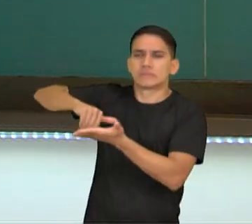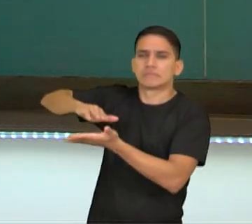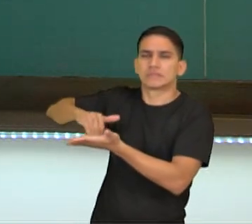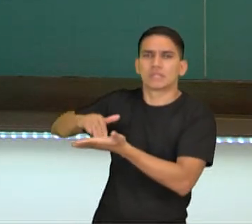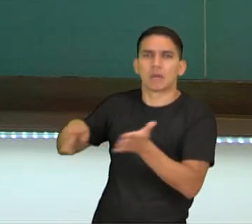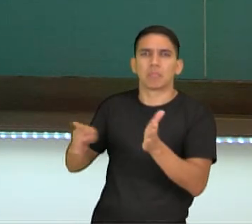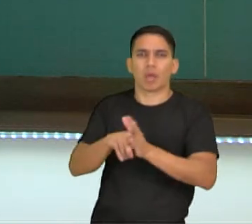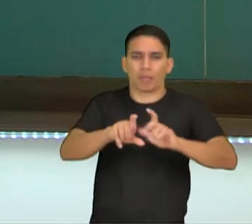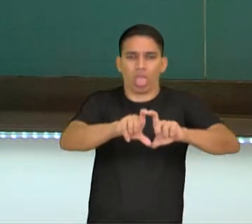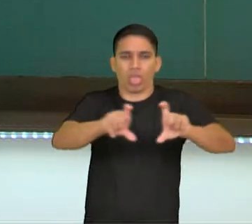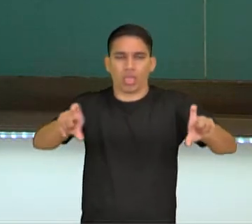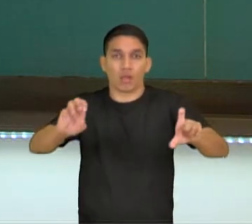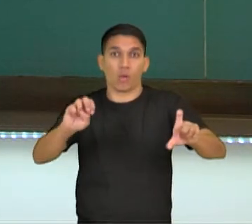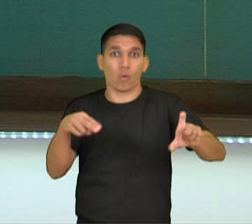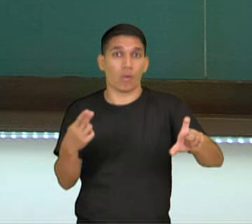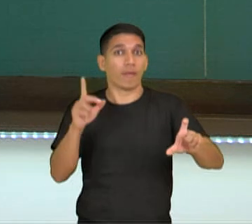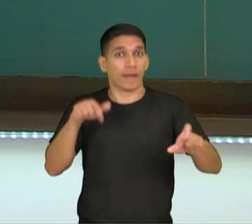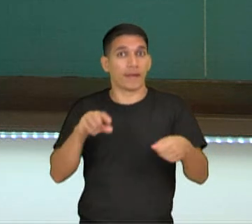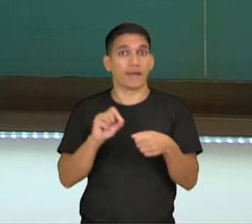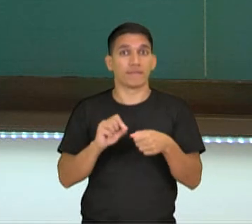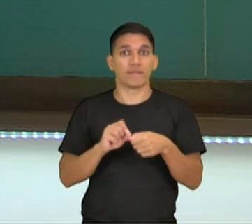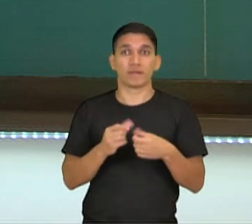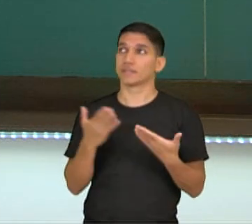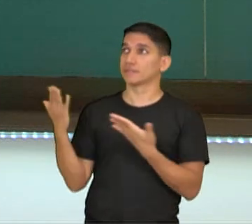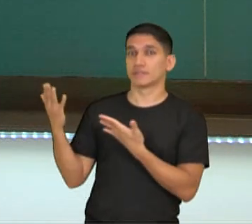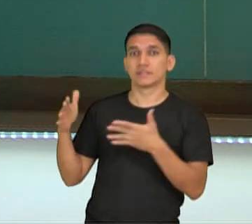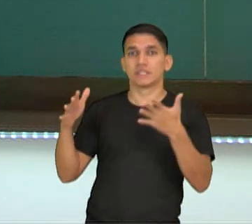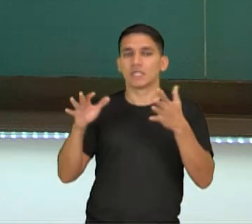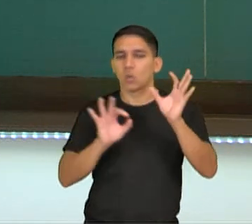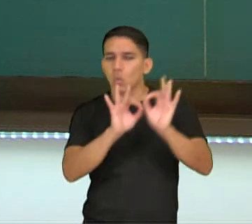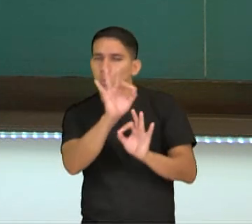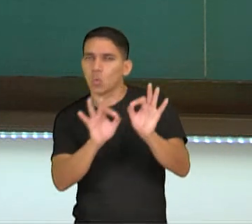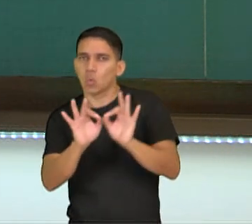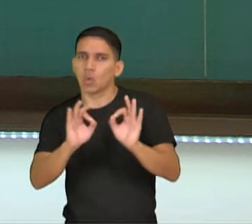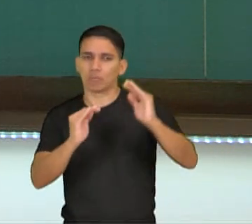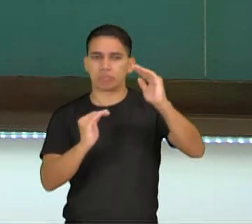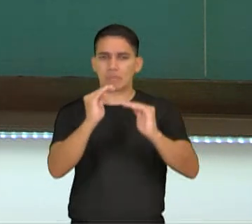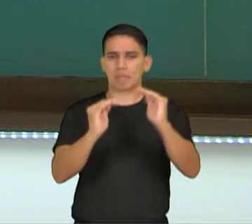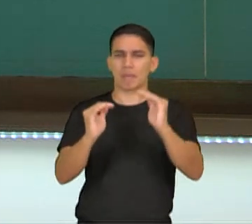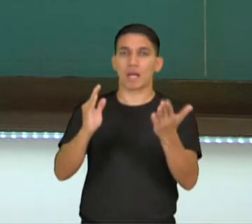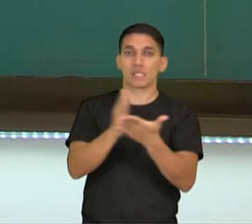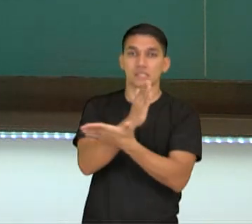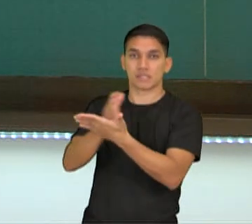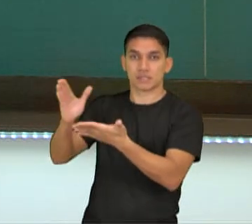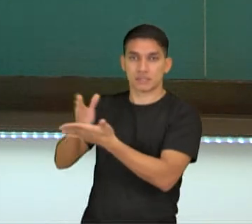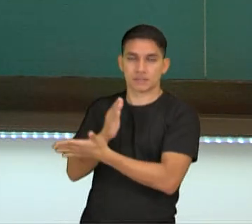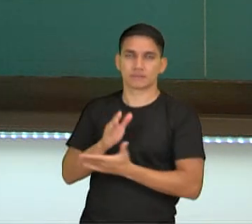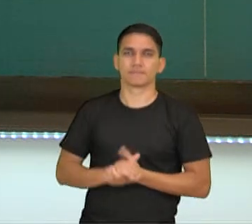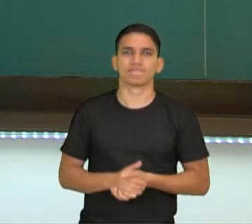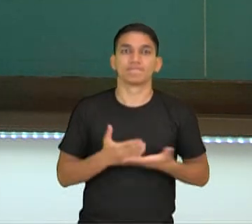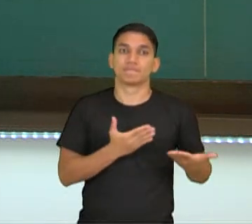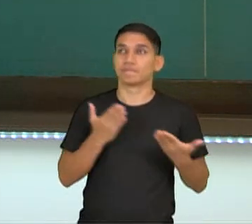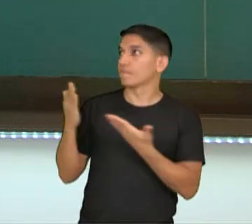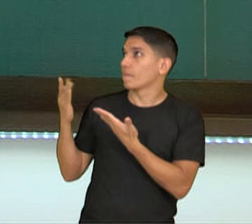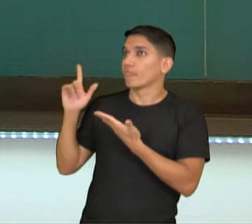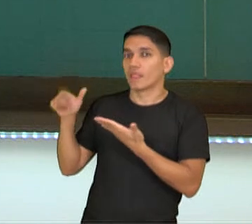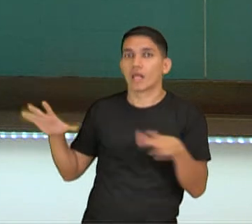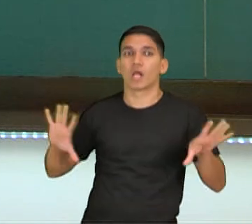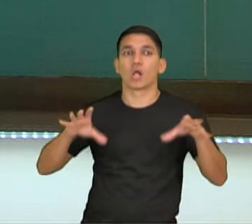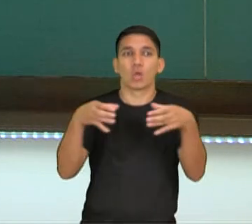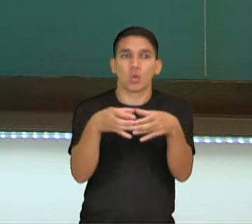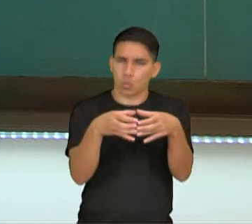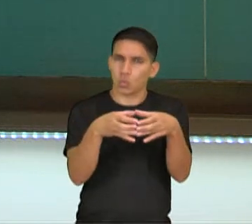uma equação, né? Ou se é fazendo com um sistema com as desigualdades separadas, tá bom? Então, aqui como conjunto verdade, eu